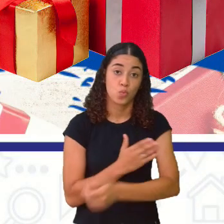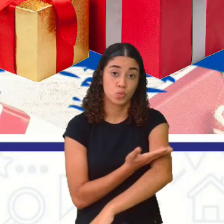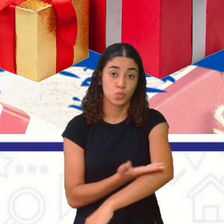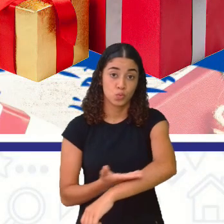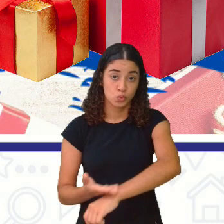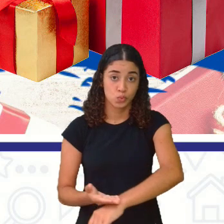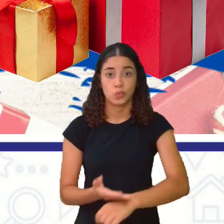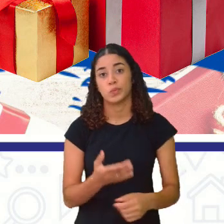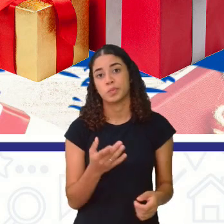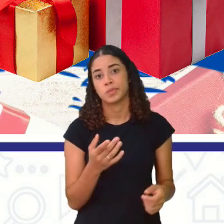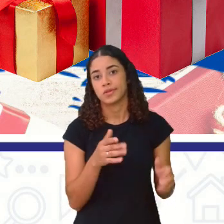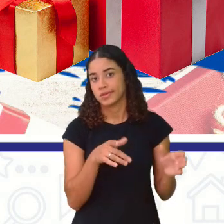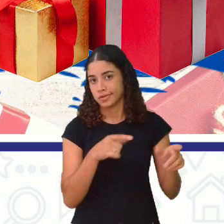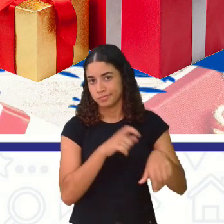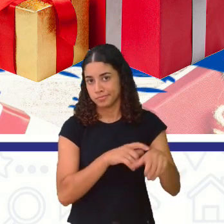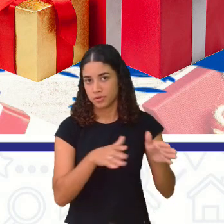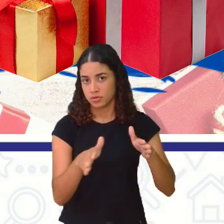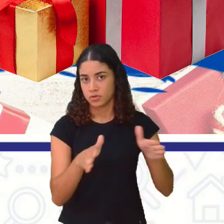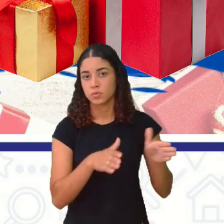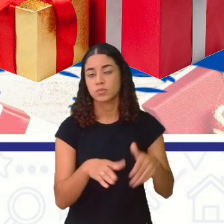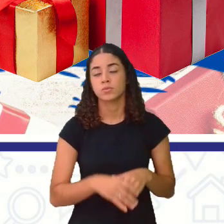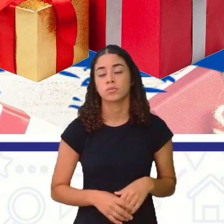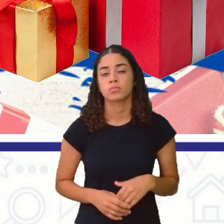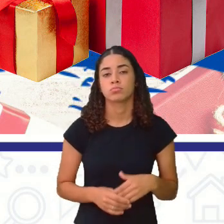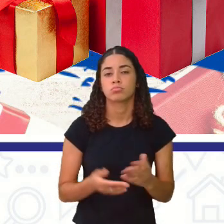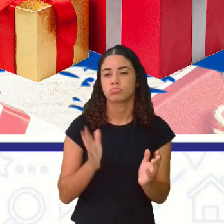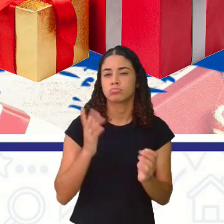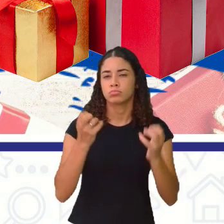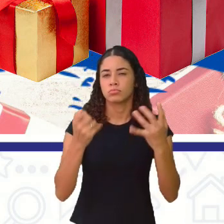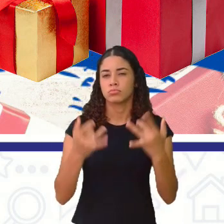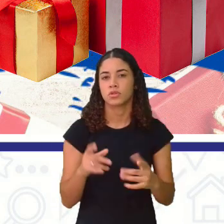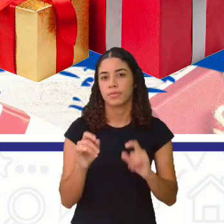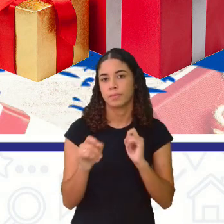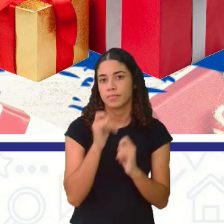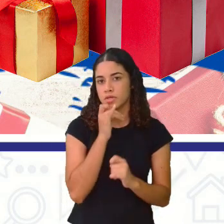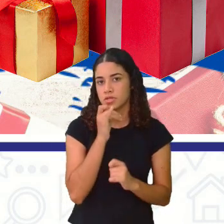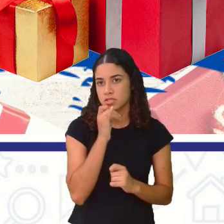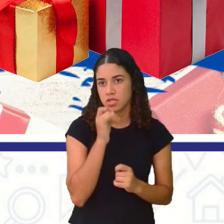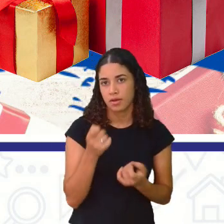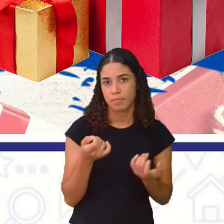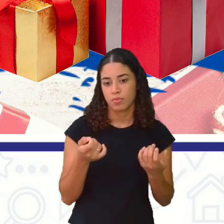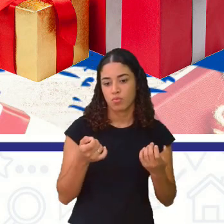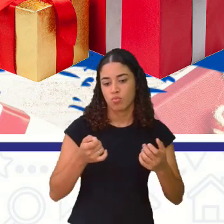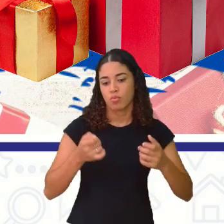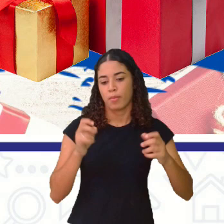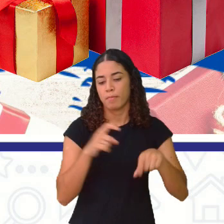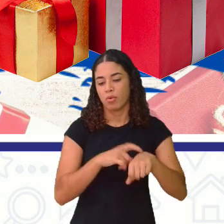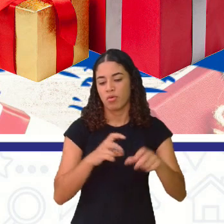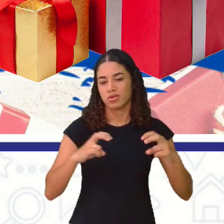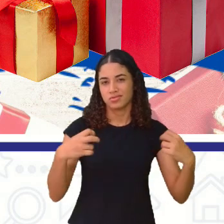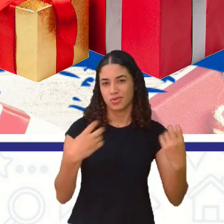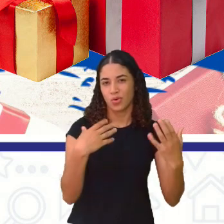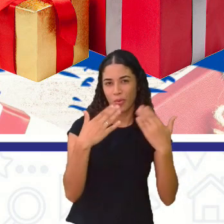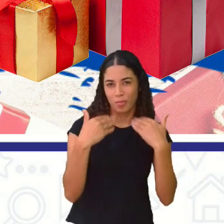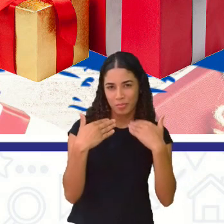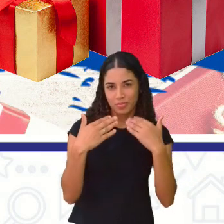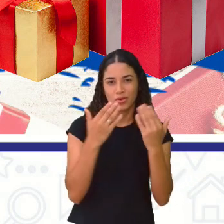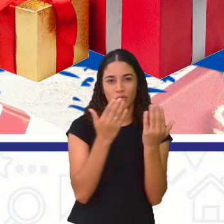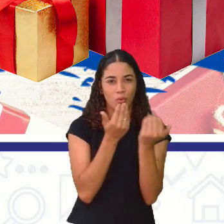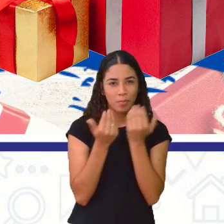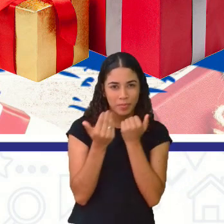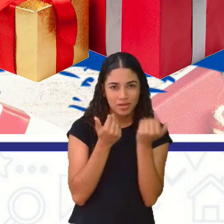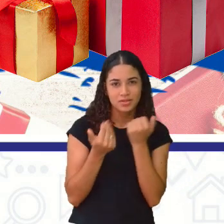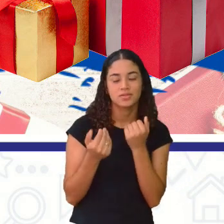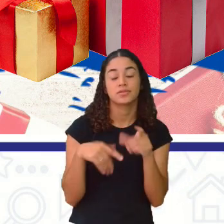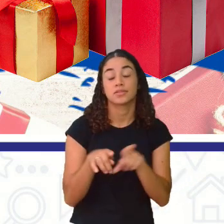desse período. Como eu já falei, né? A ceia natalina, a troca dos presentes e de